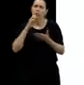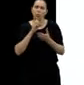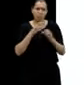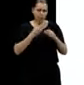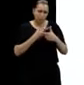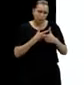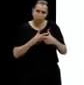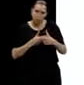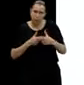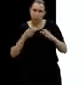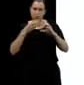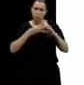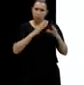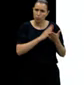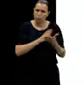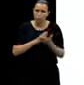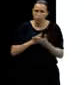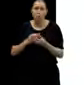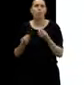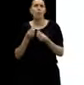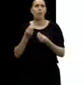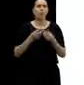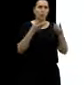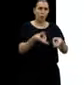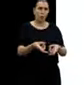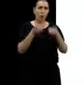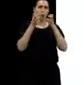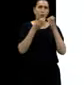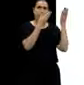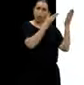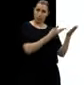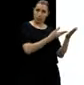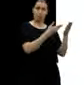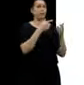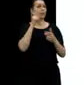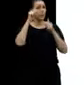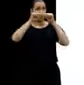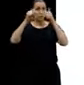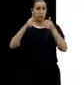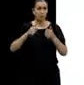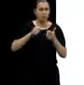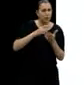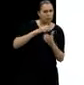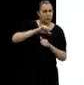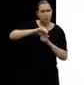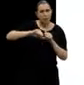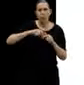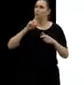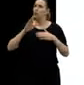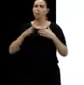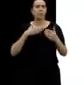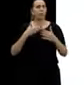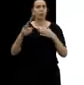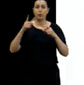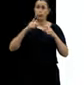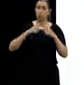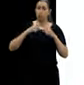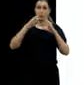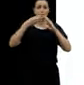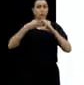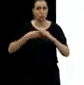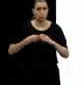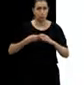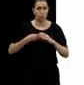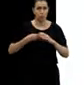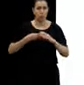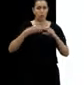divisões celulares, como vocês podem ver aqui na imagem, elas podem se transformar em qualquer tipo celular. Ela pode